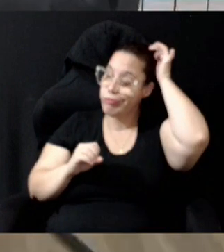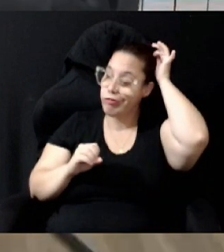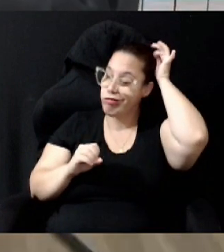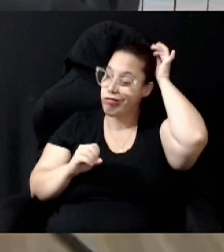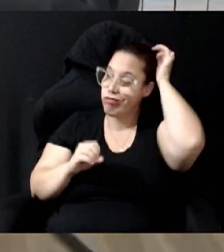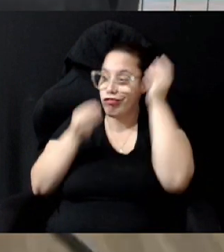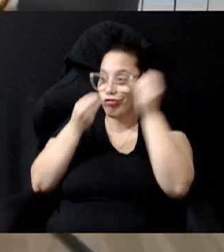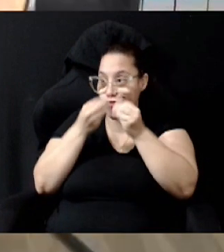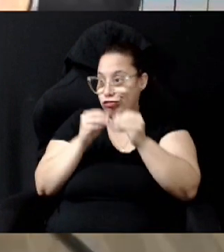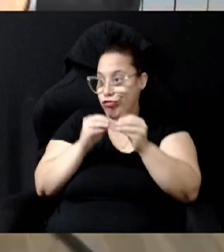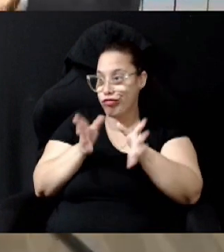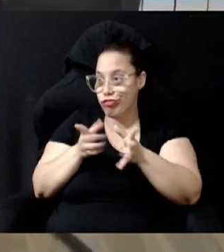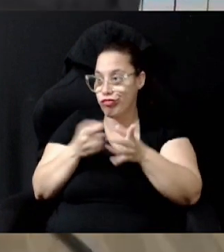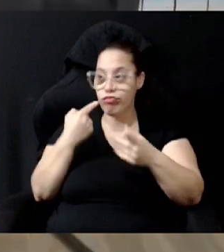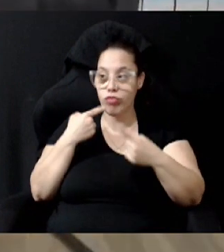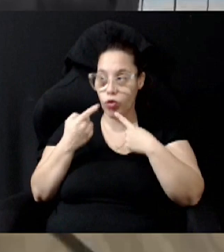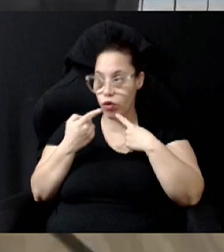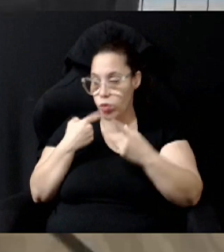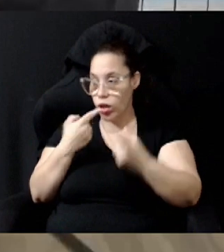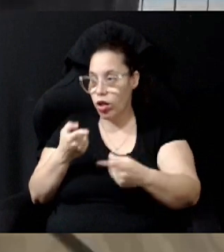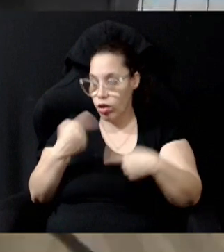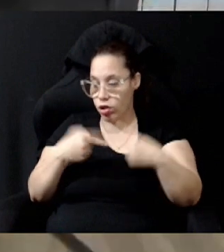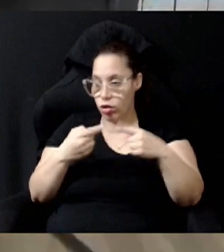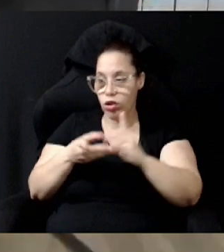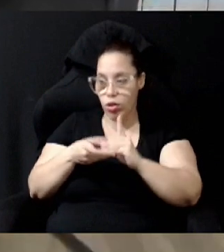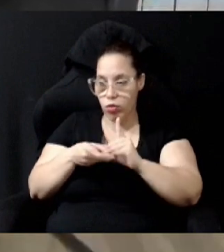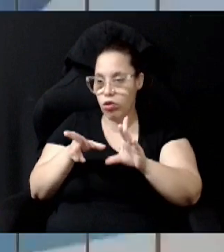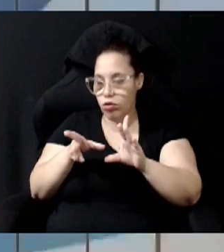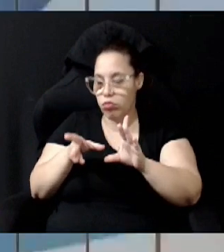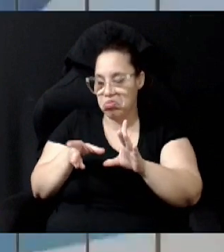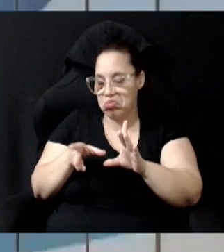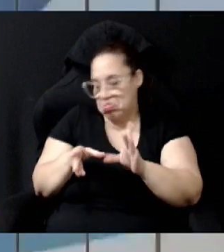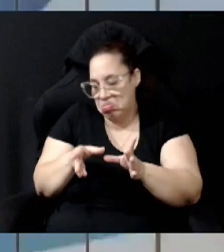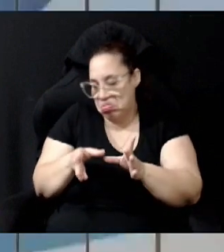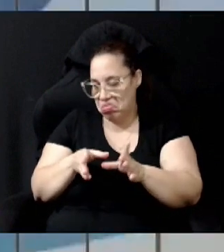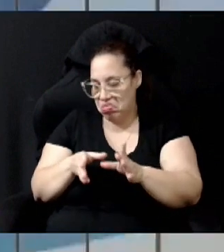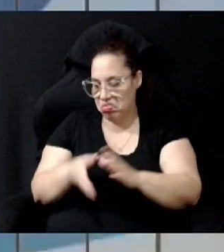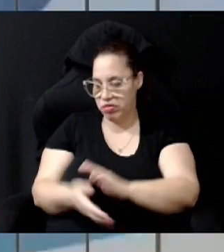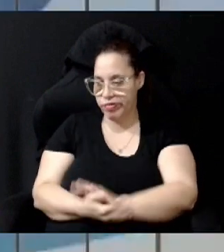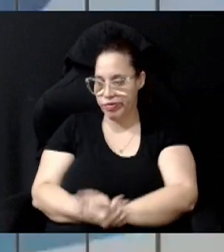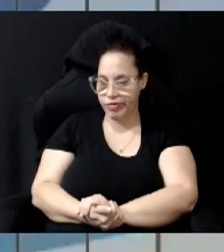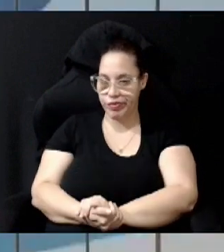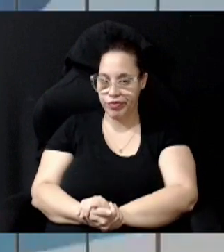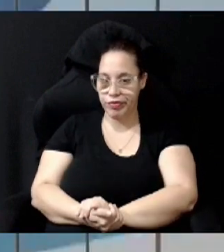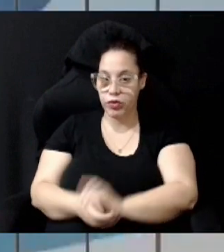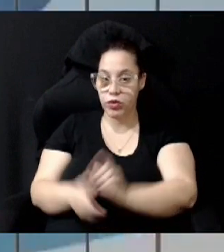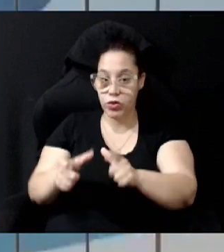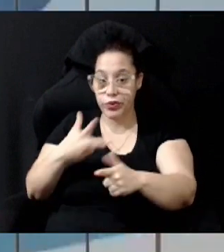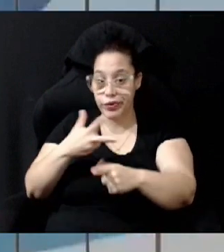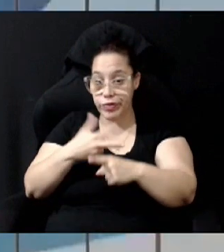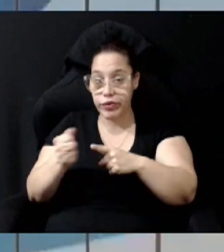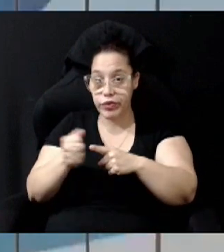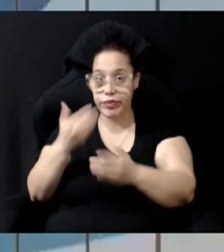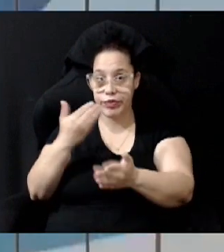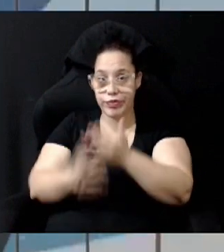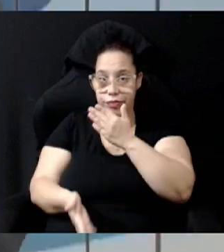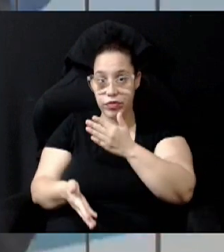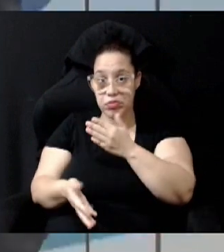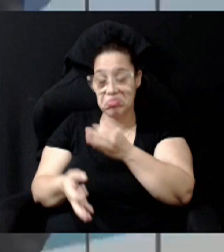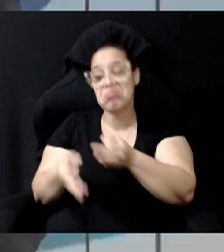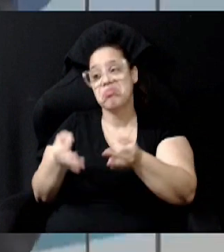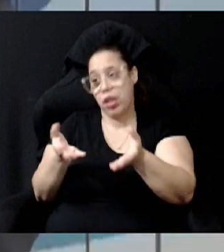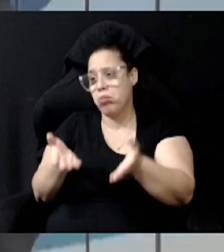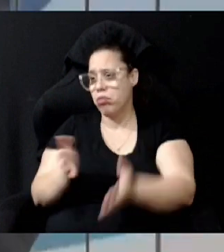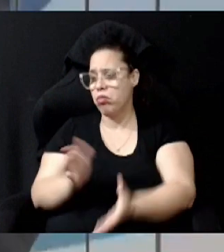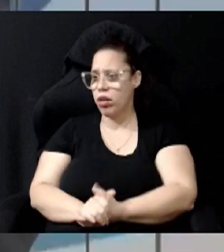num debate democrático, substantivo, onde alguém vai ganhar, alguém vai perder, isso faz parte do jogo, né? Sim. Né?